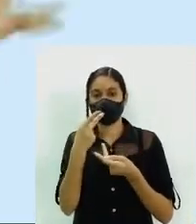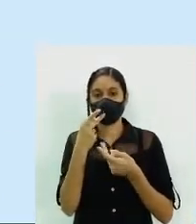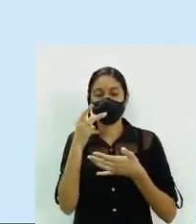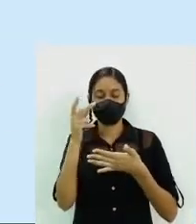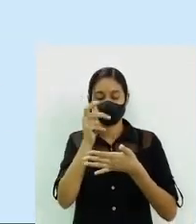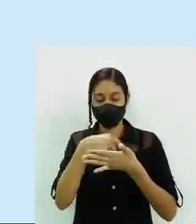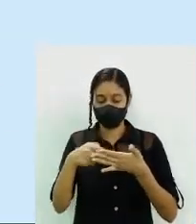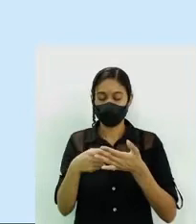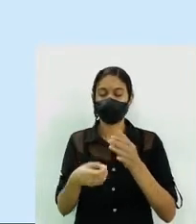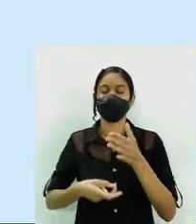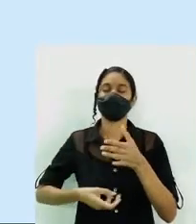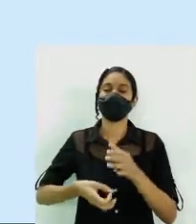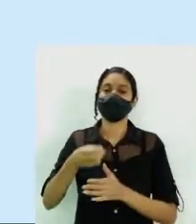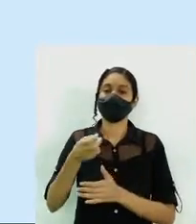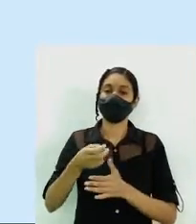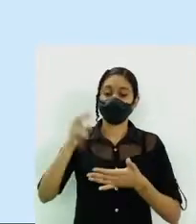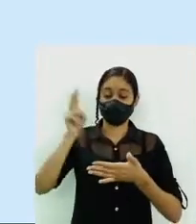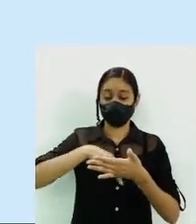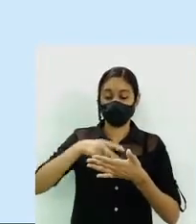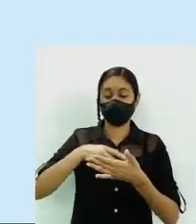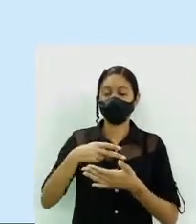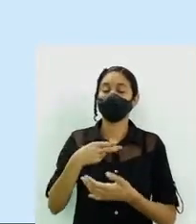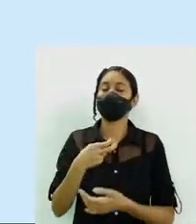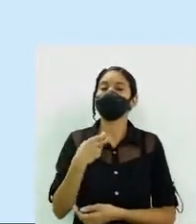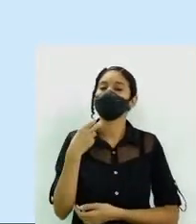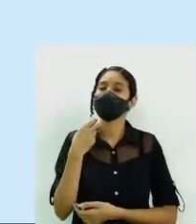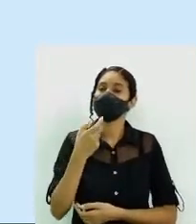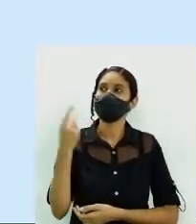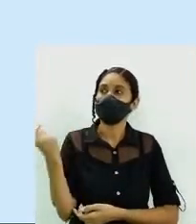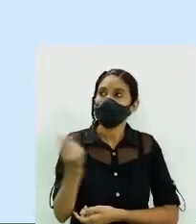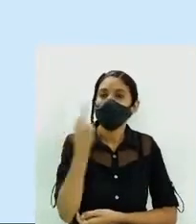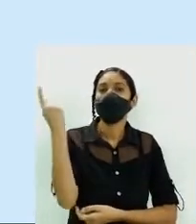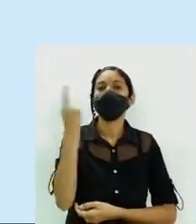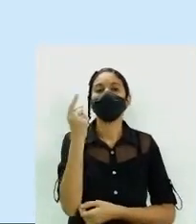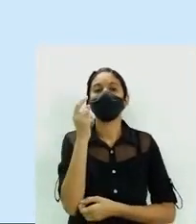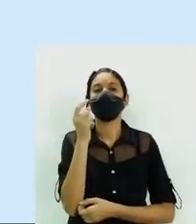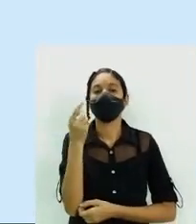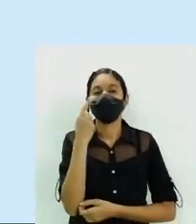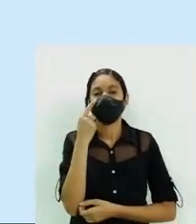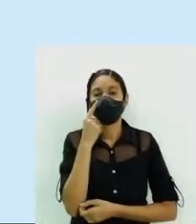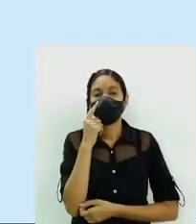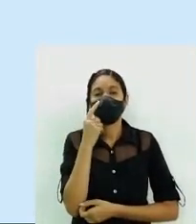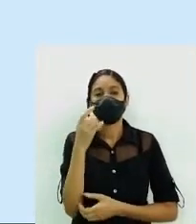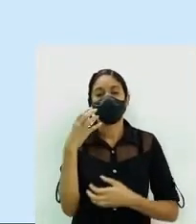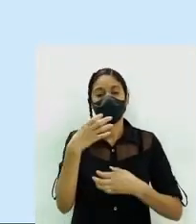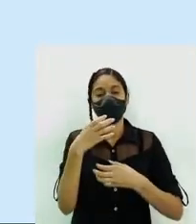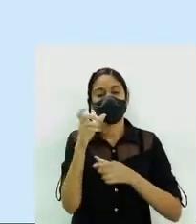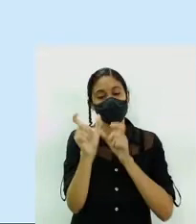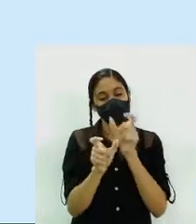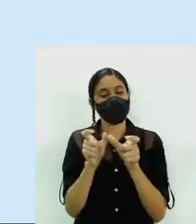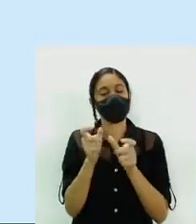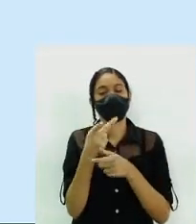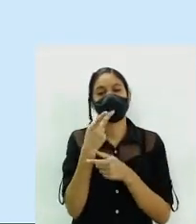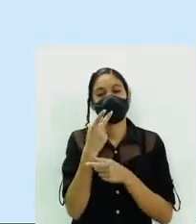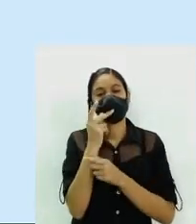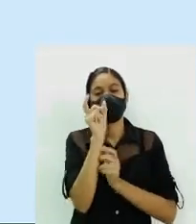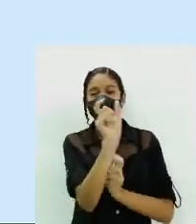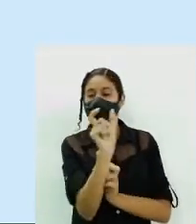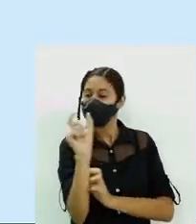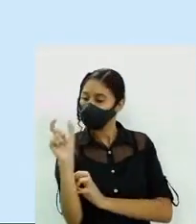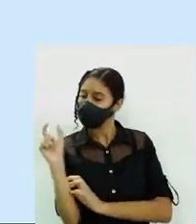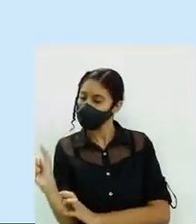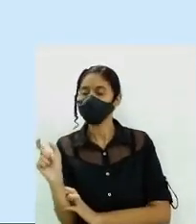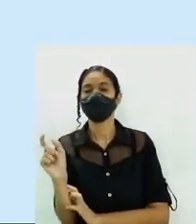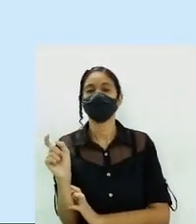voz alta. Escolha a entonação para cada palavra, para cada momento, porque lembrem-se, é um momento